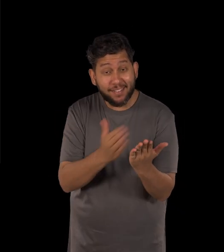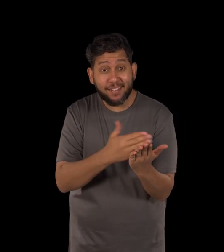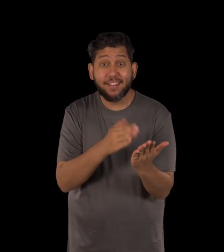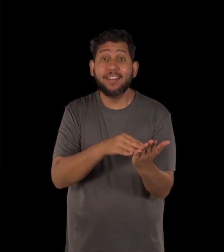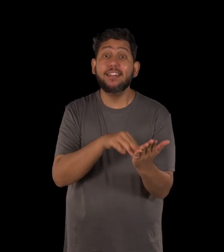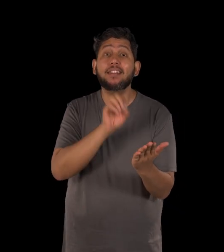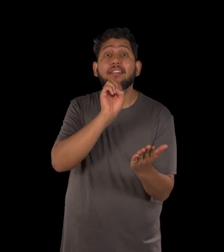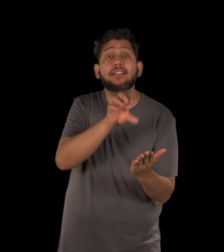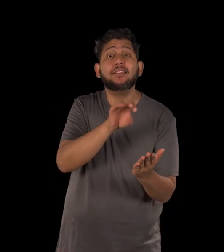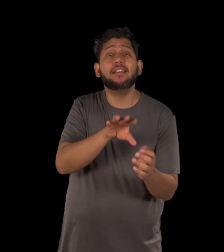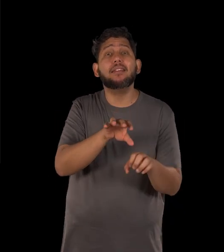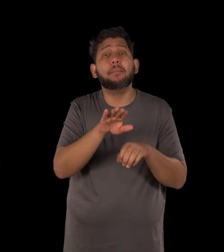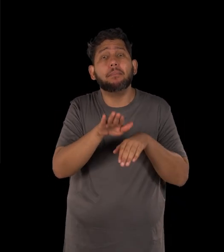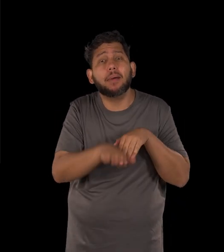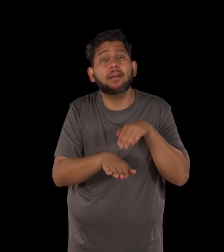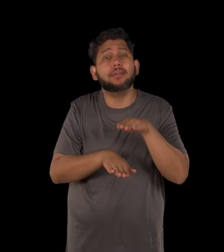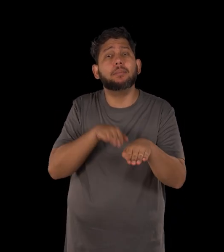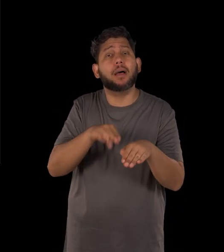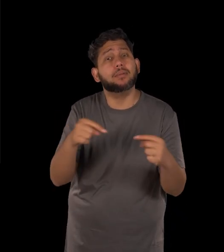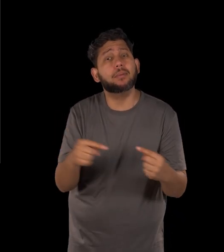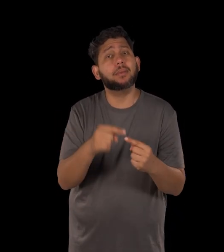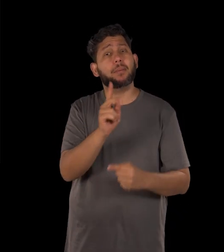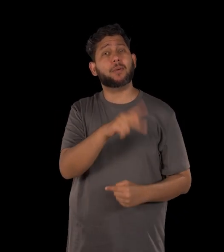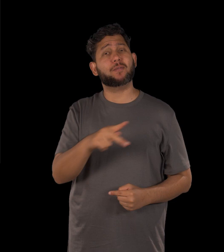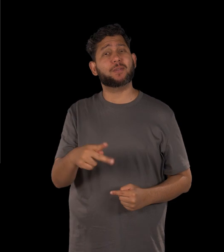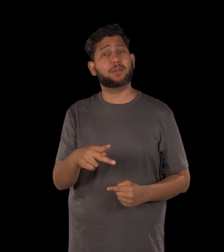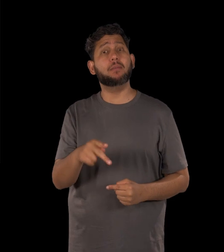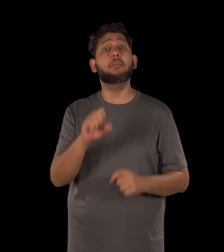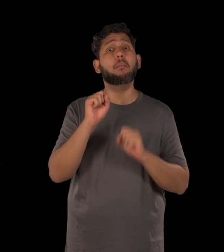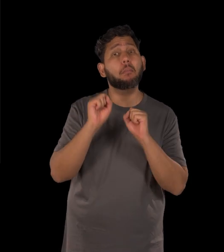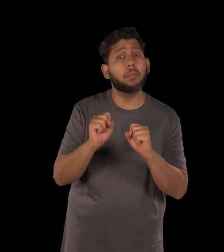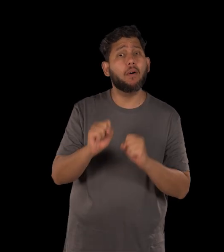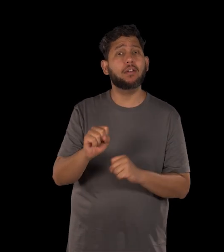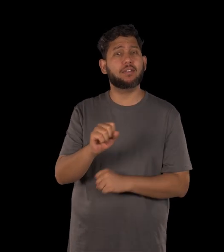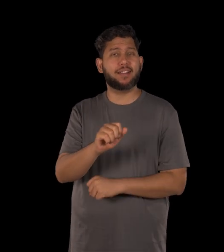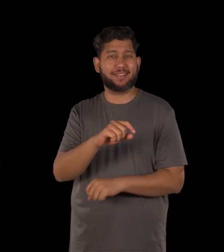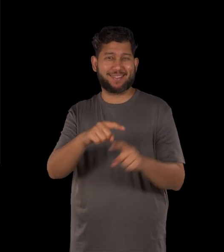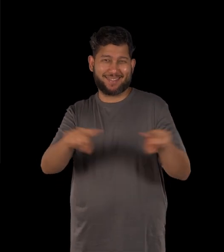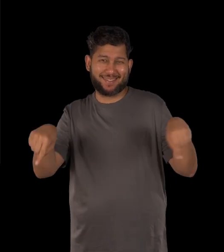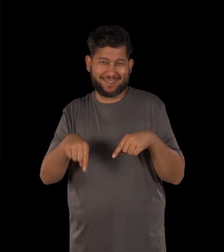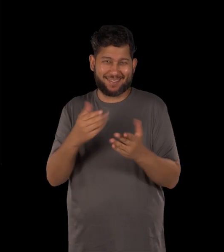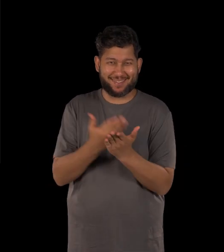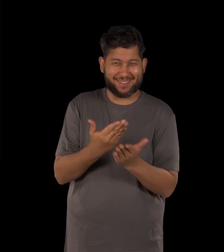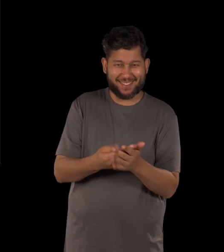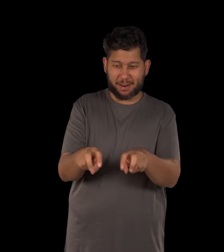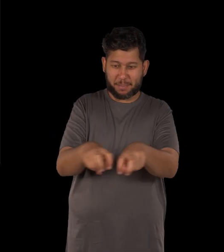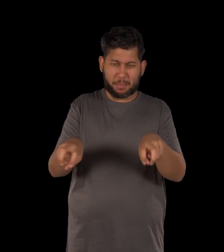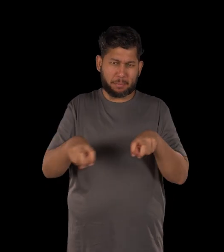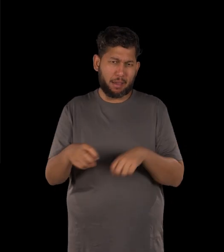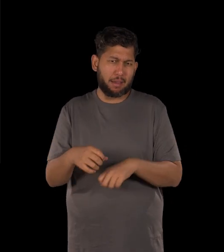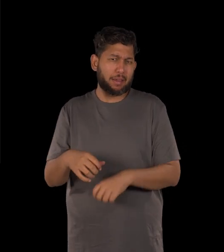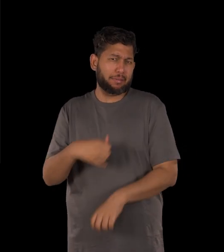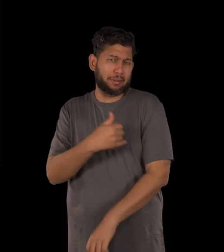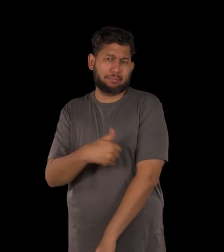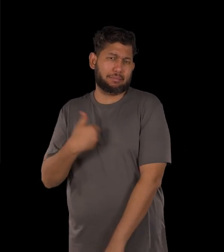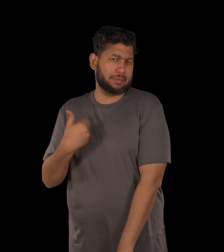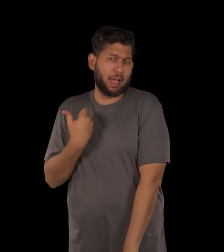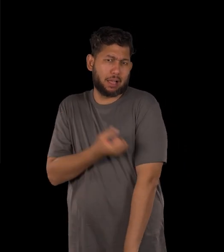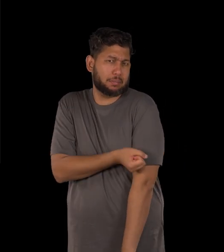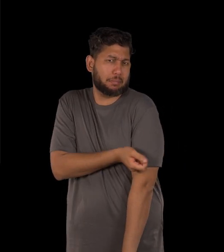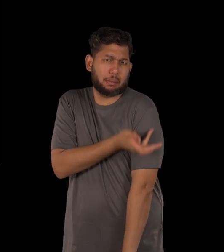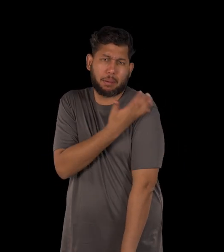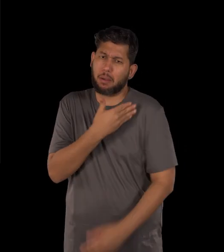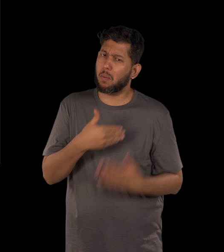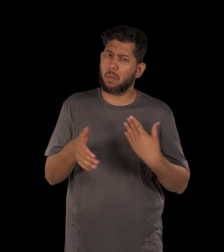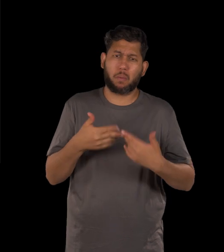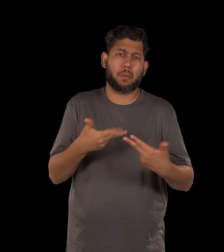professores. Propõe atividades diversificadas para o professor usar junto aos seus alunos, de diferentes faixas etárias.